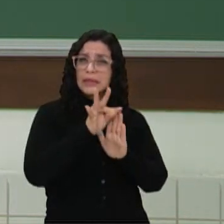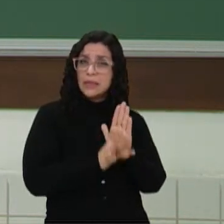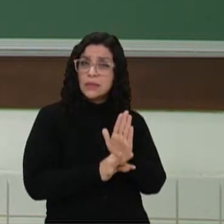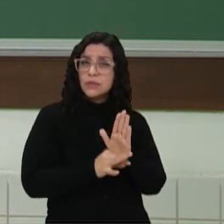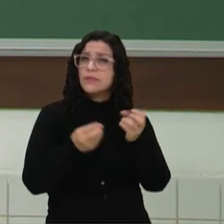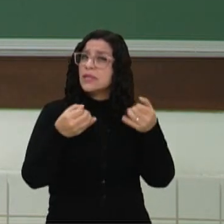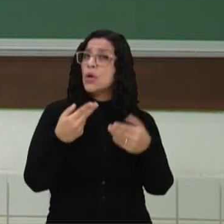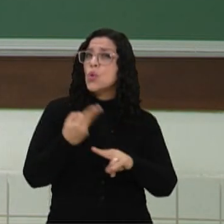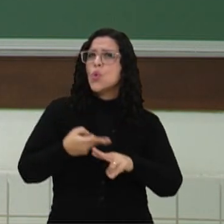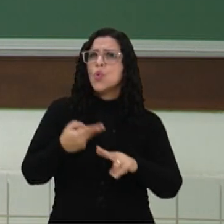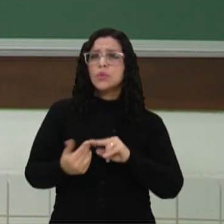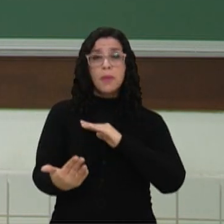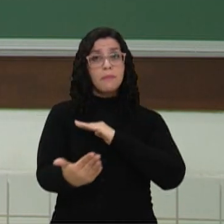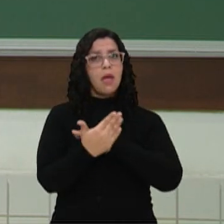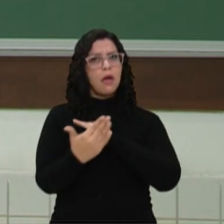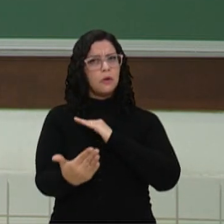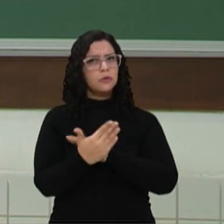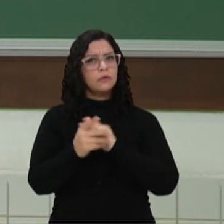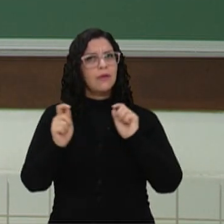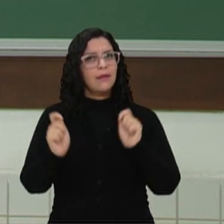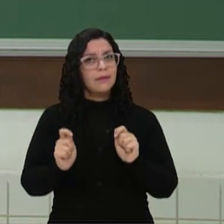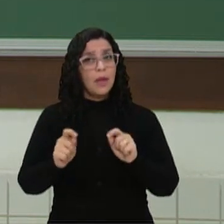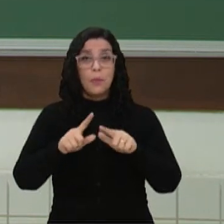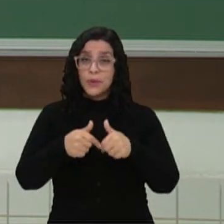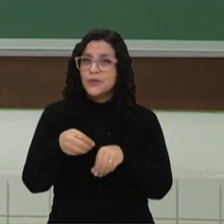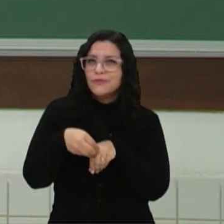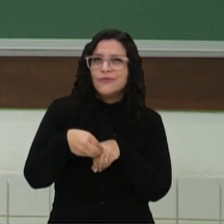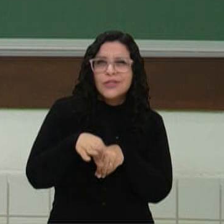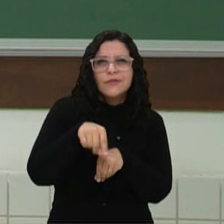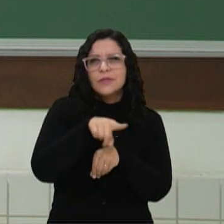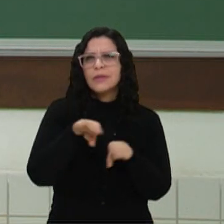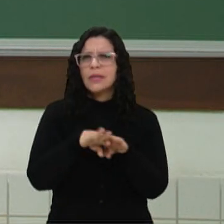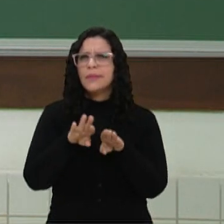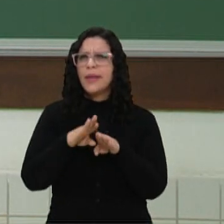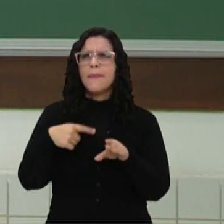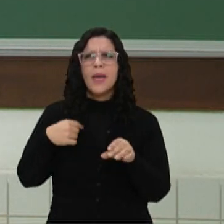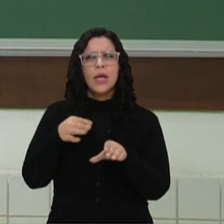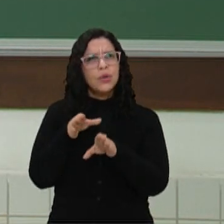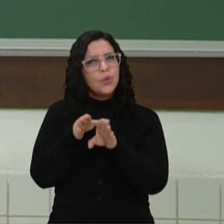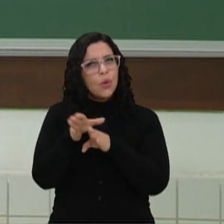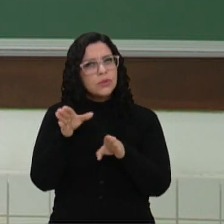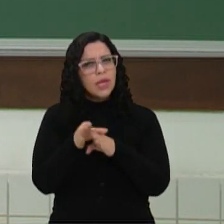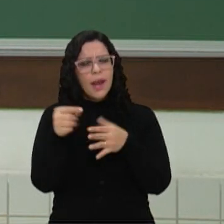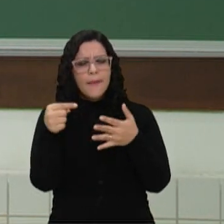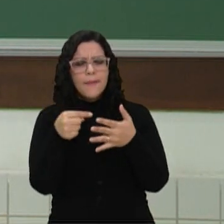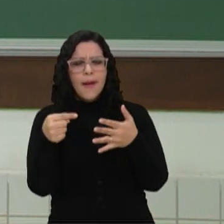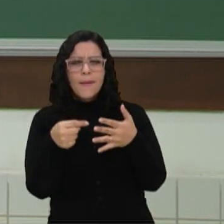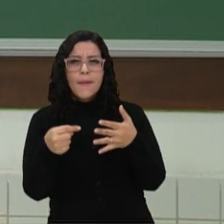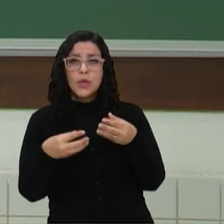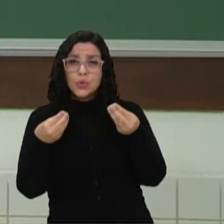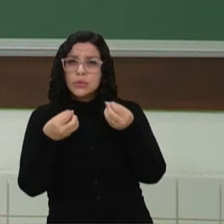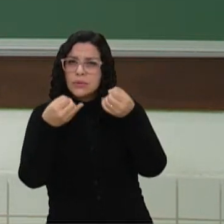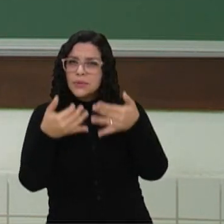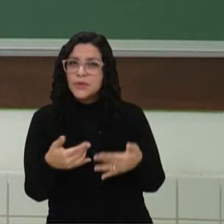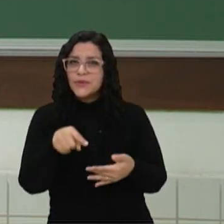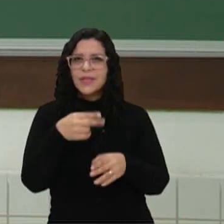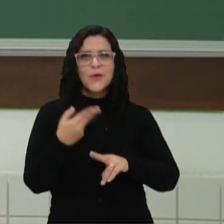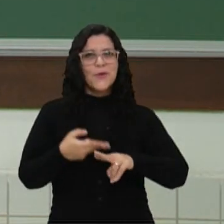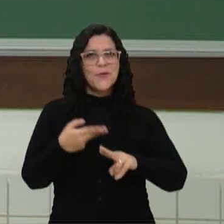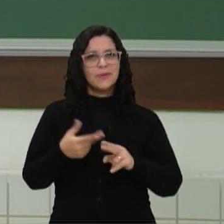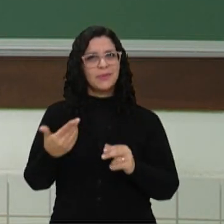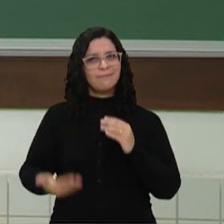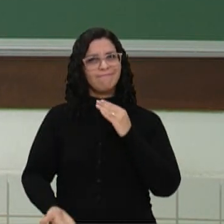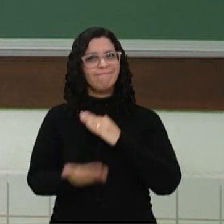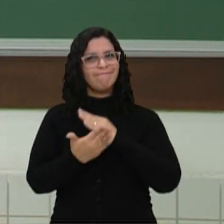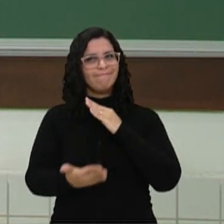utilizar tudo isso a seu favor. Eu deixo também essa dica: pegue todos os conselhos que a autora dá e utilize a seu favor